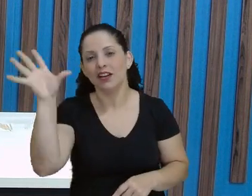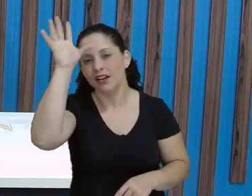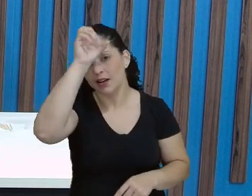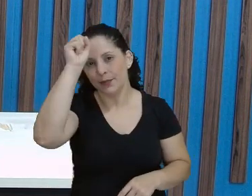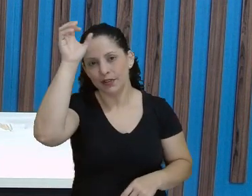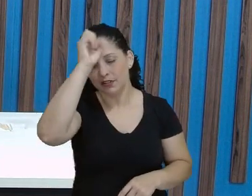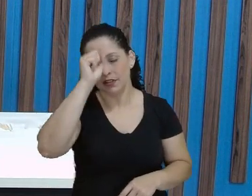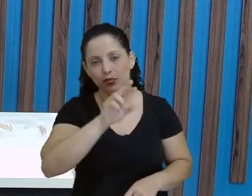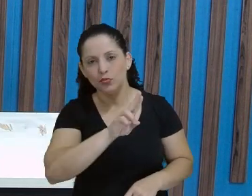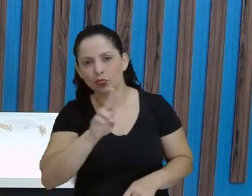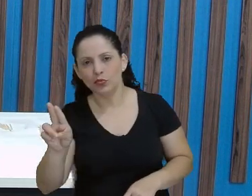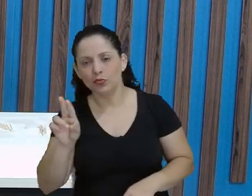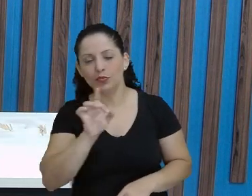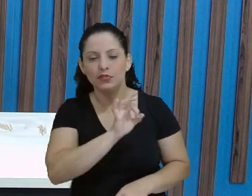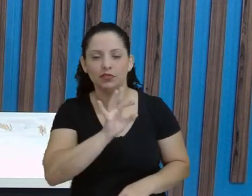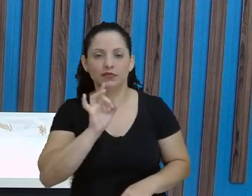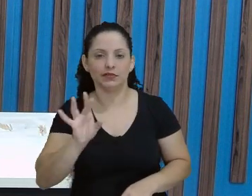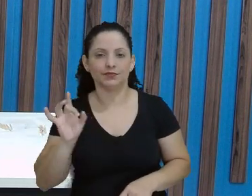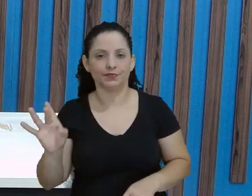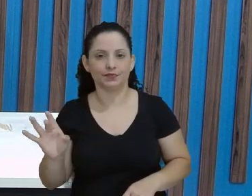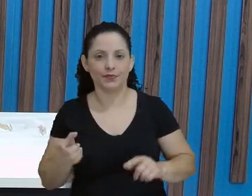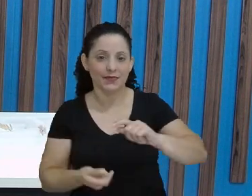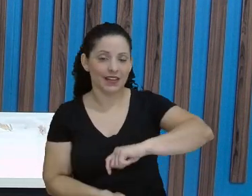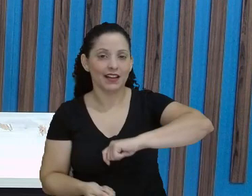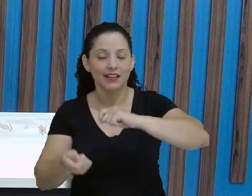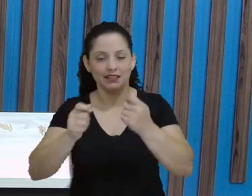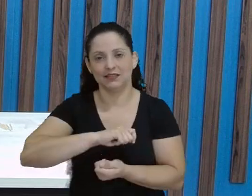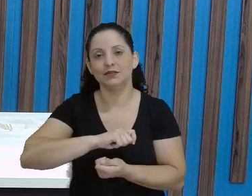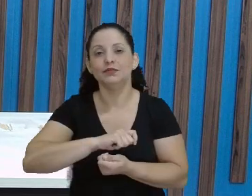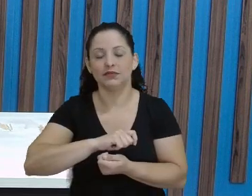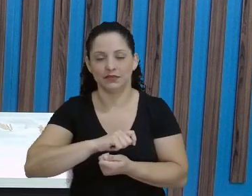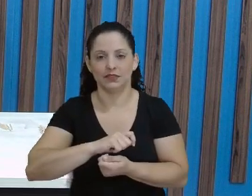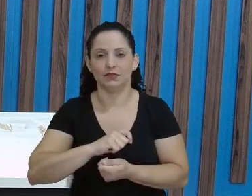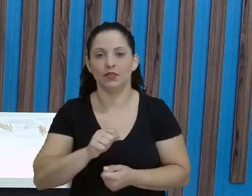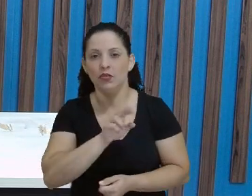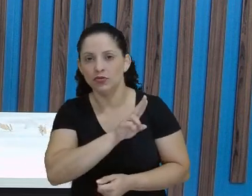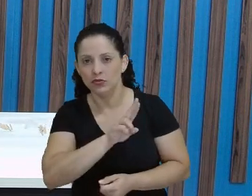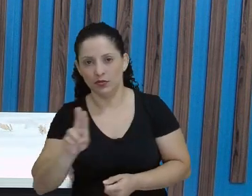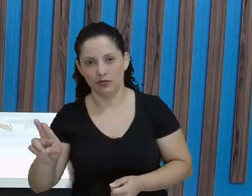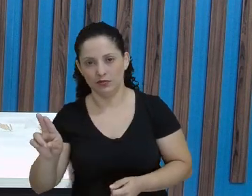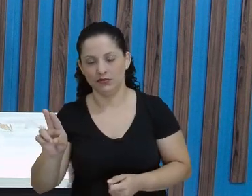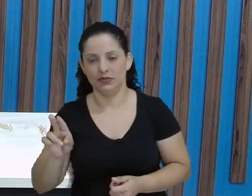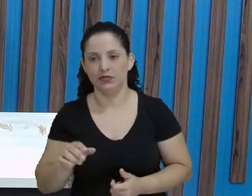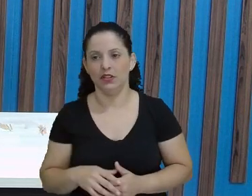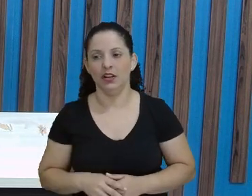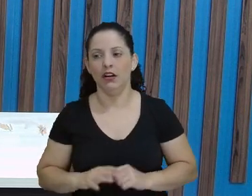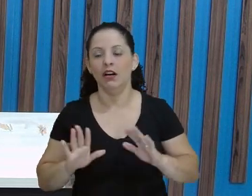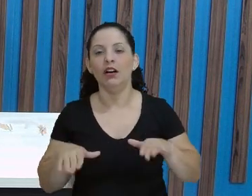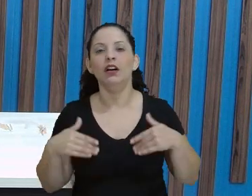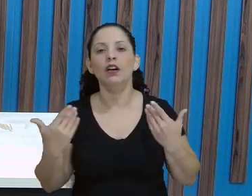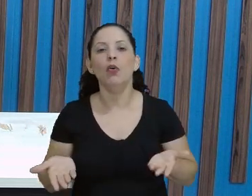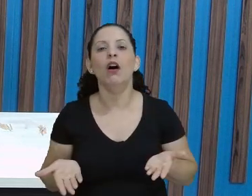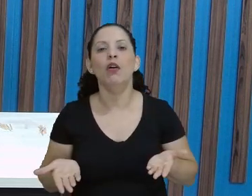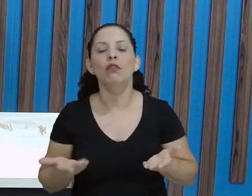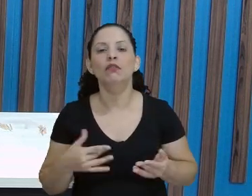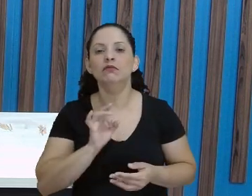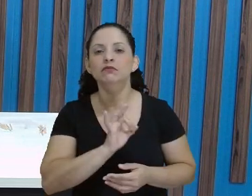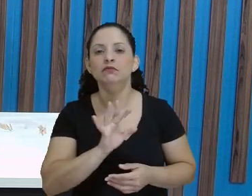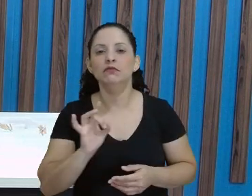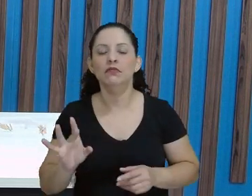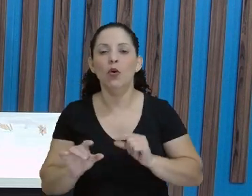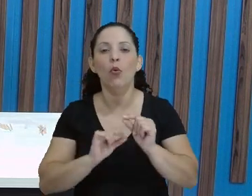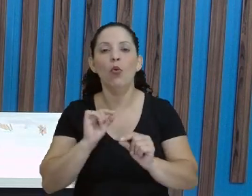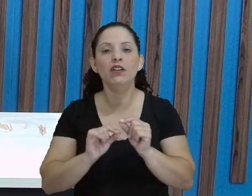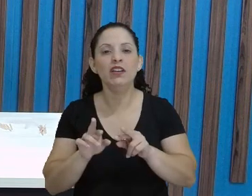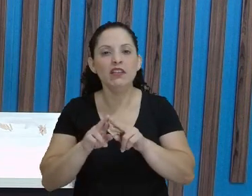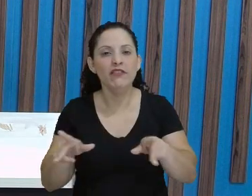essas nomenclaturas, né? Vão aí se adaptando a esses nomes. Então, quais são os corpos não redondos